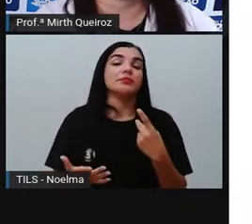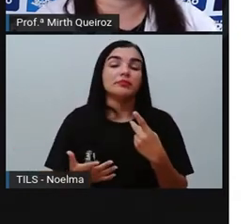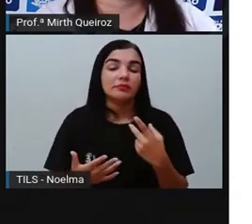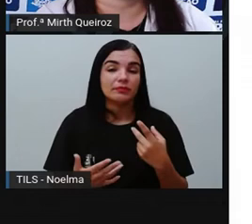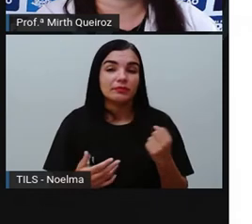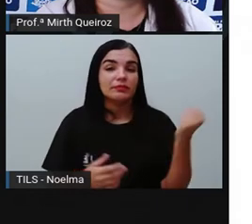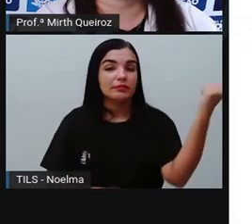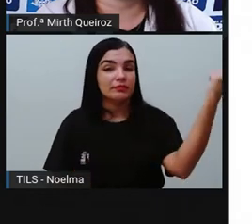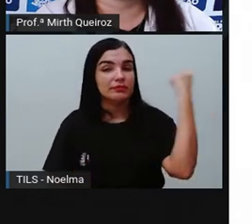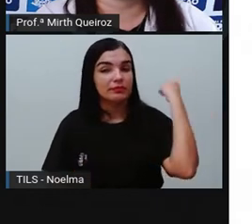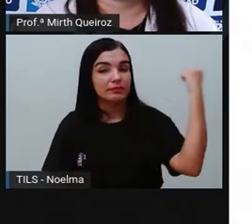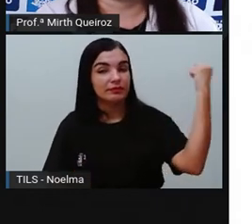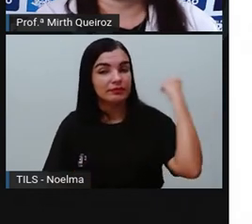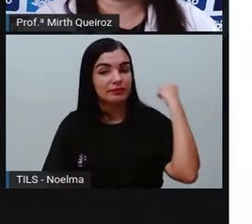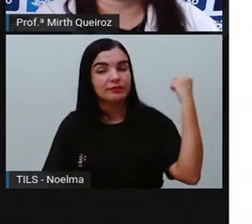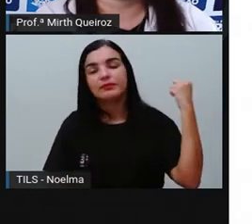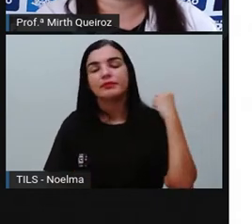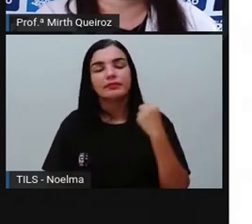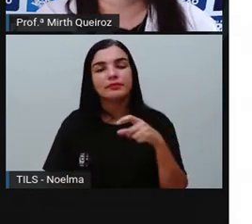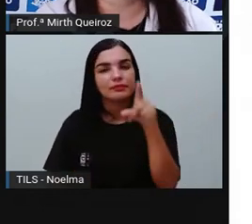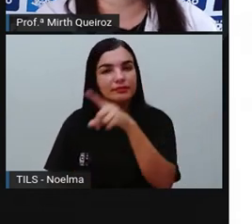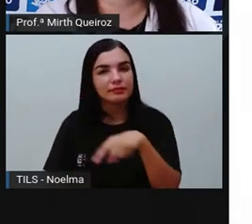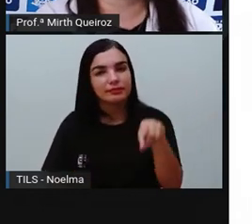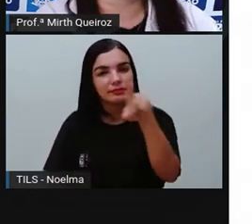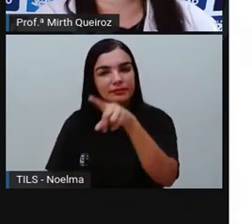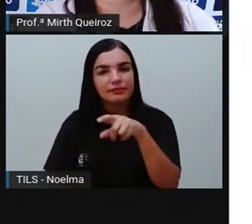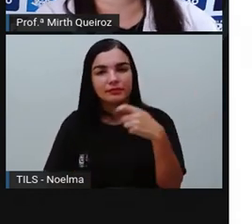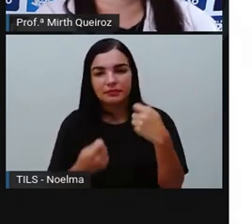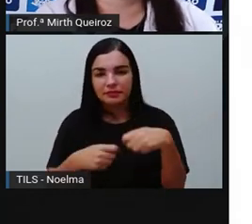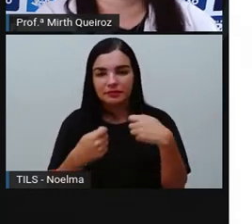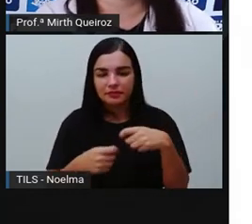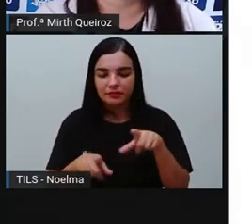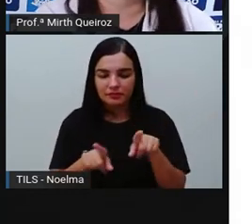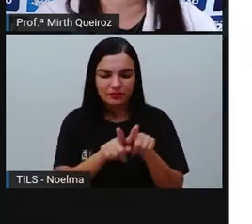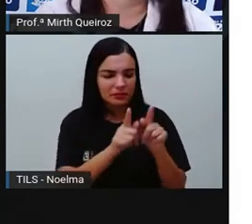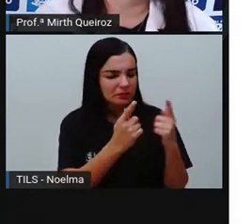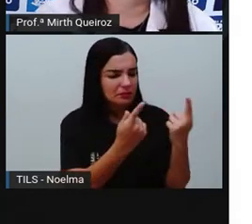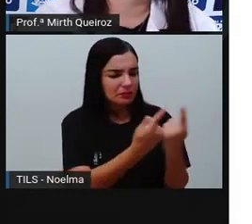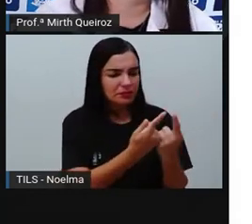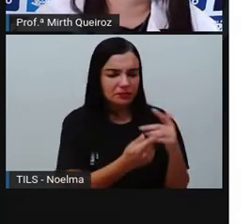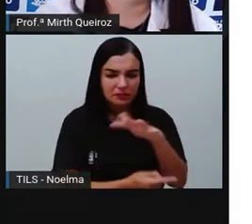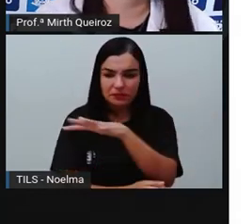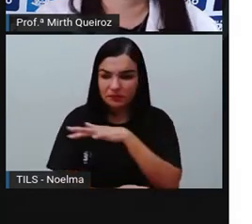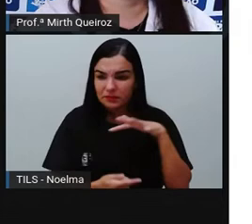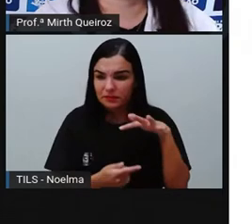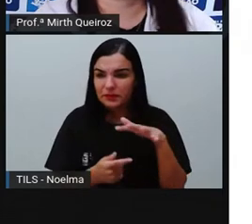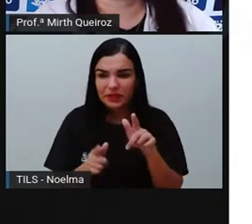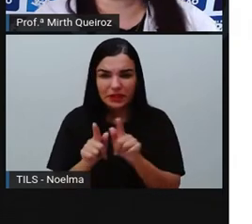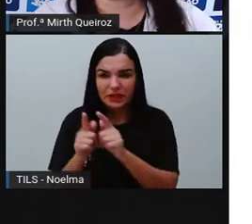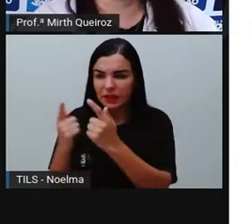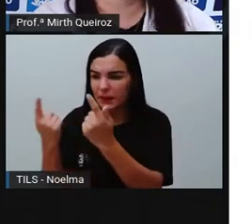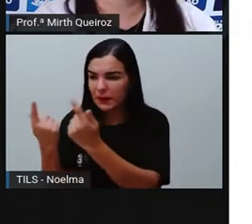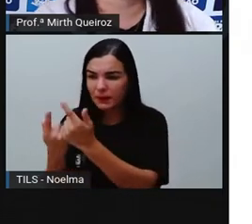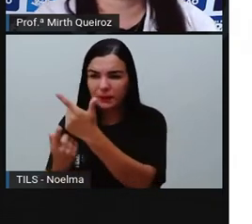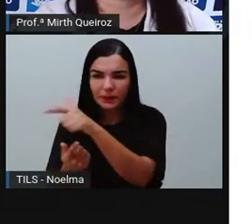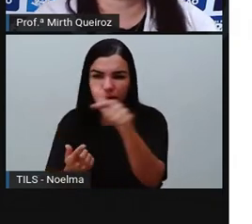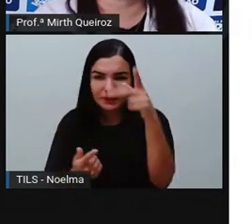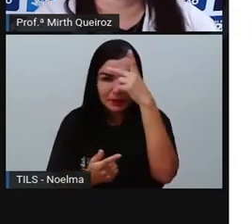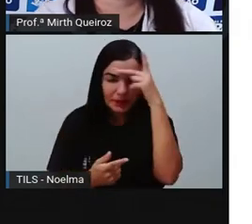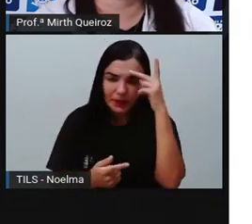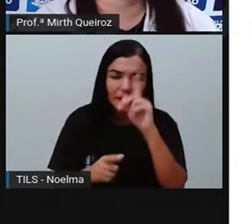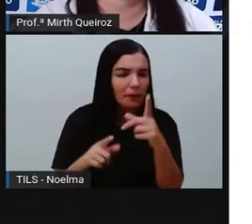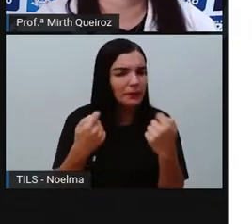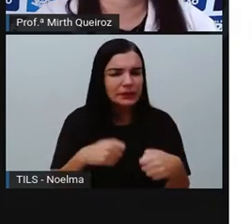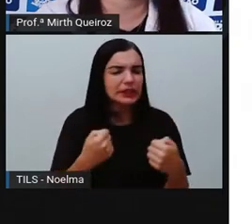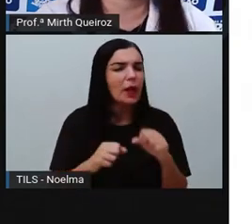fazendo aí na casa de vocês e que não exige um grupo de crianças ou um grupo de pessoas, porque nesse